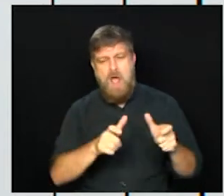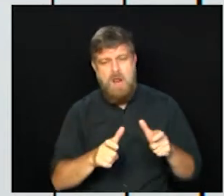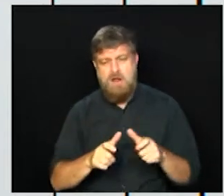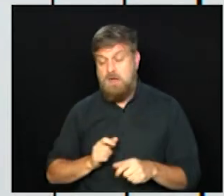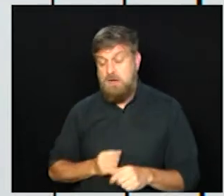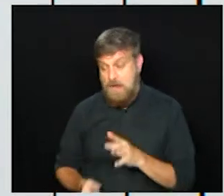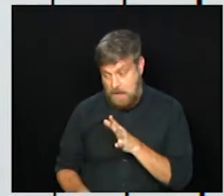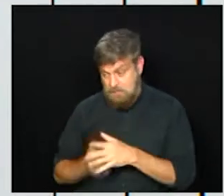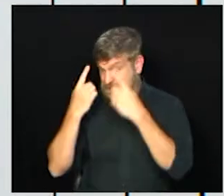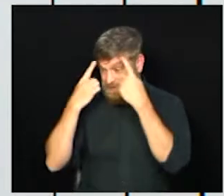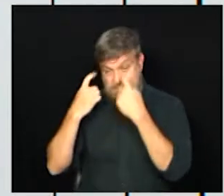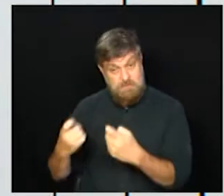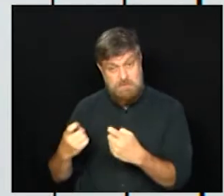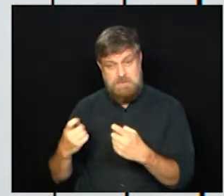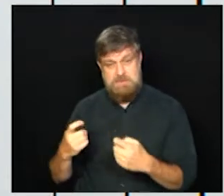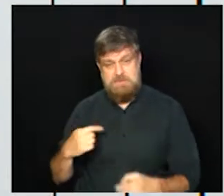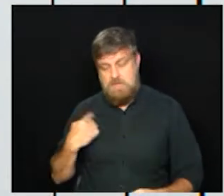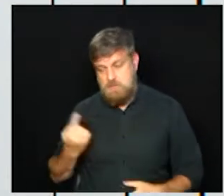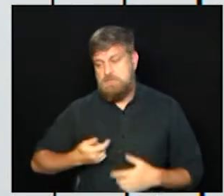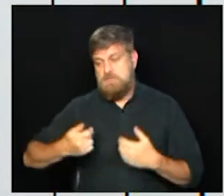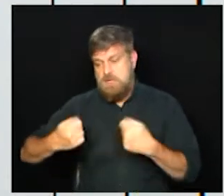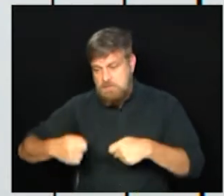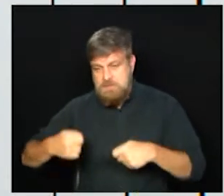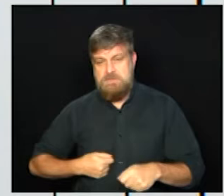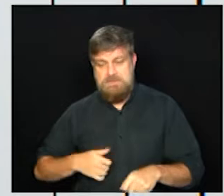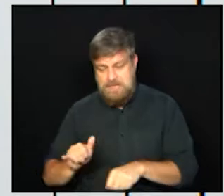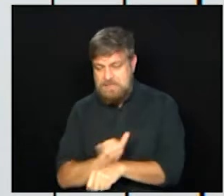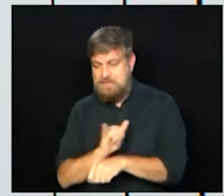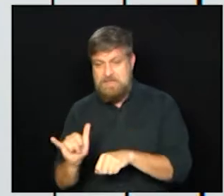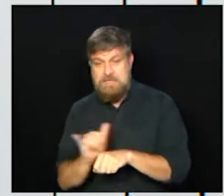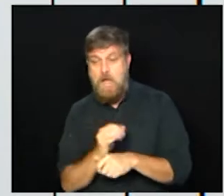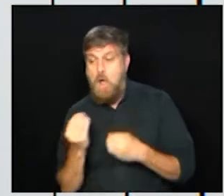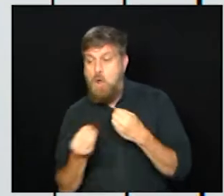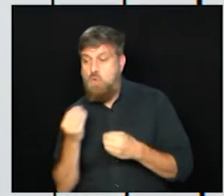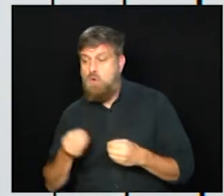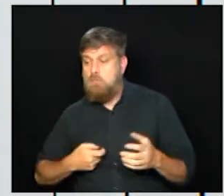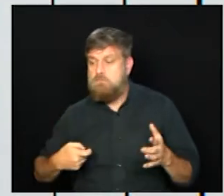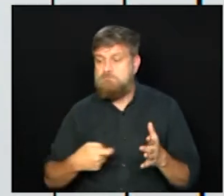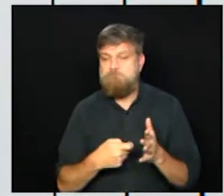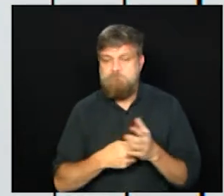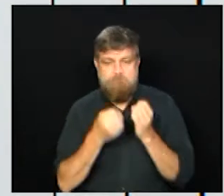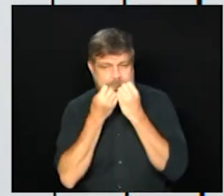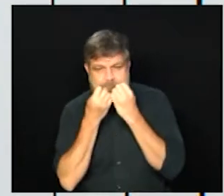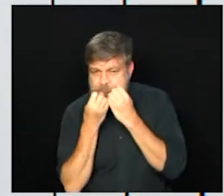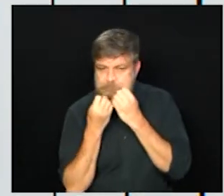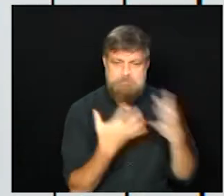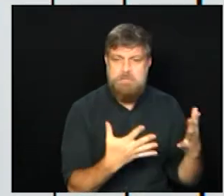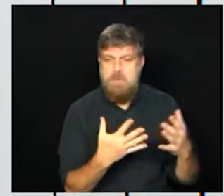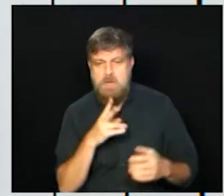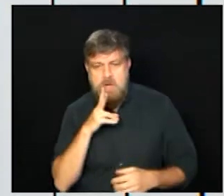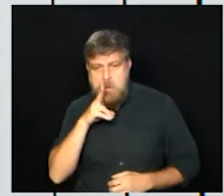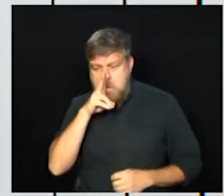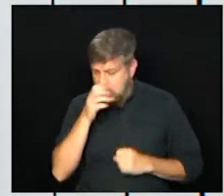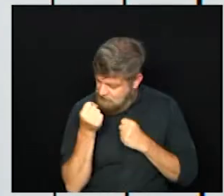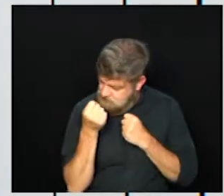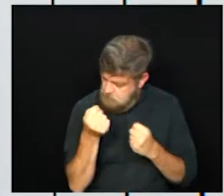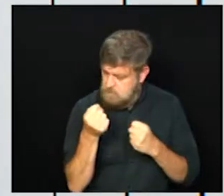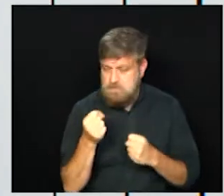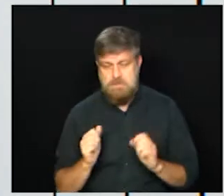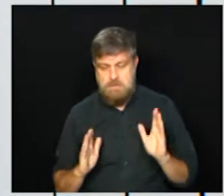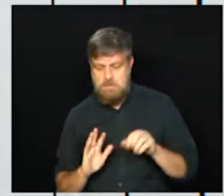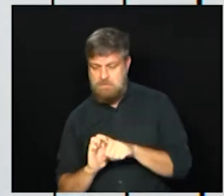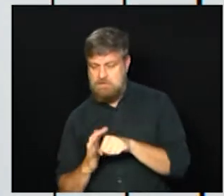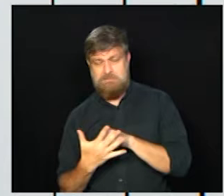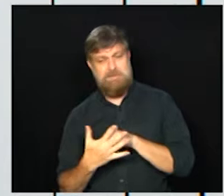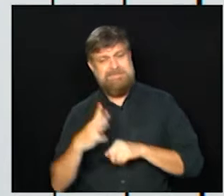violência acontece, a gente precisa buscar meios de denunciar, de buscar forças para isso. Com a pandemia, isso se tornou muito